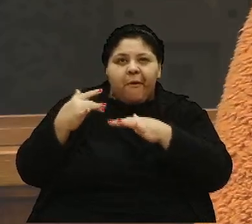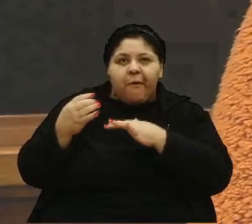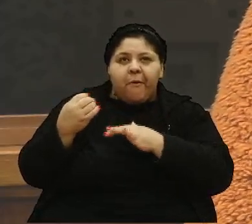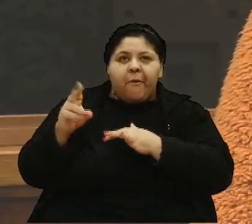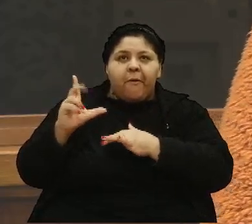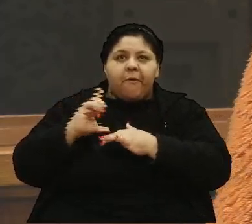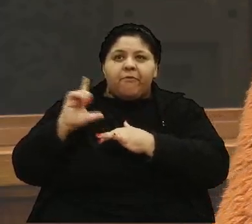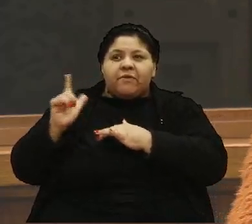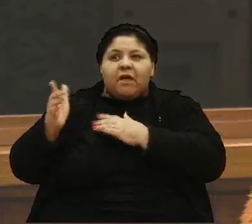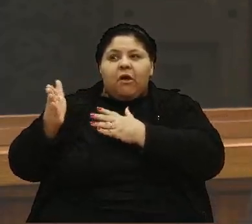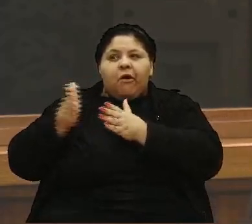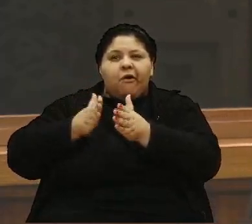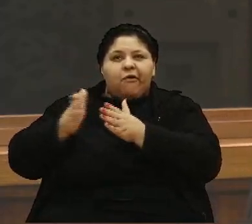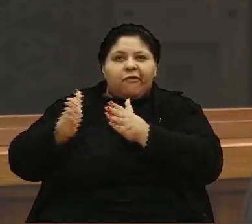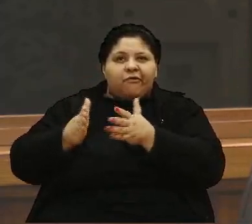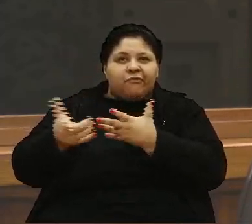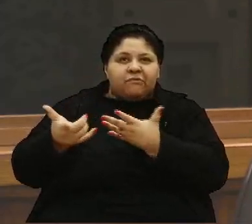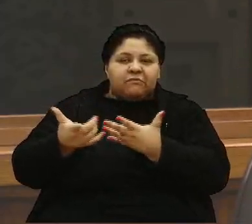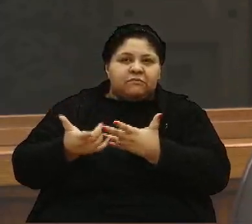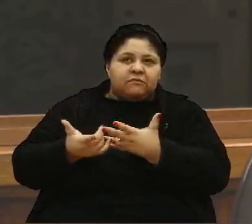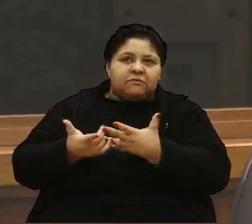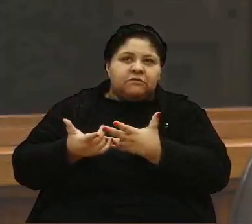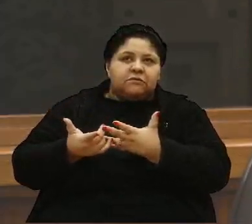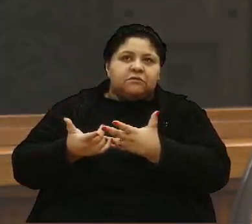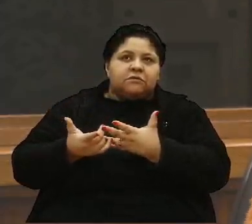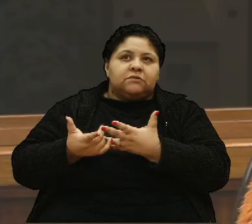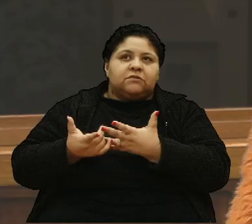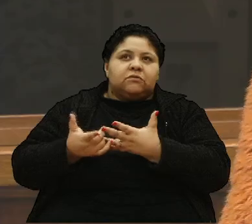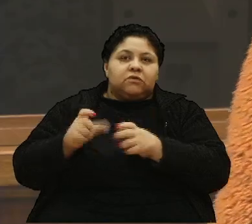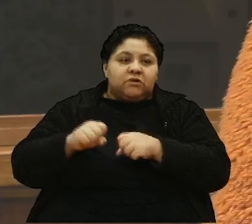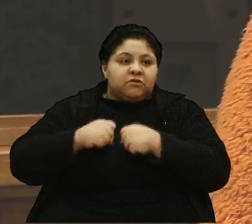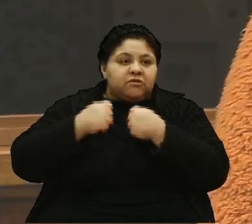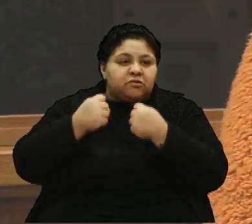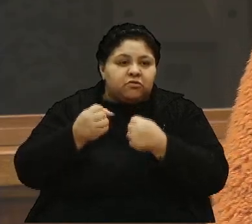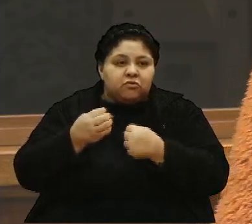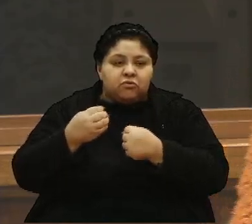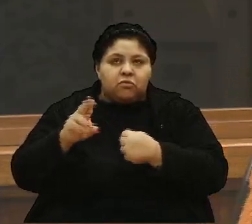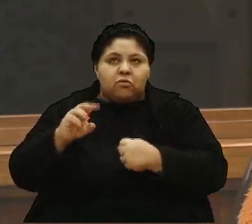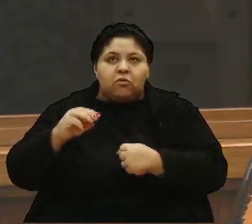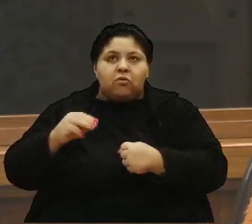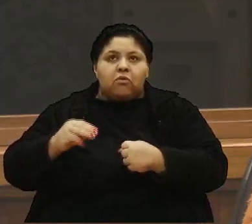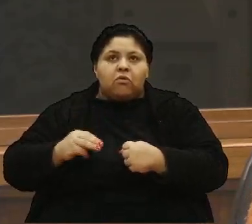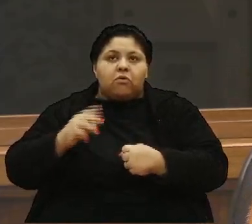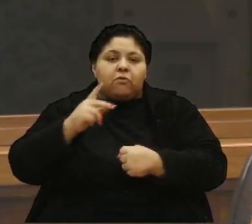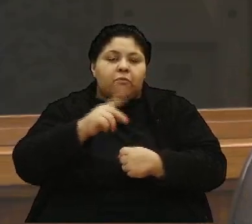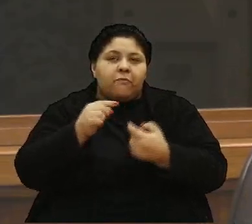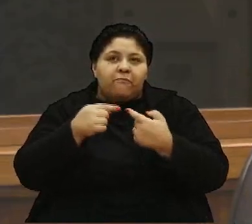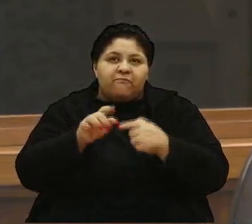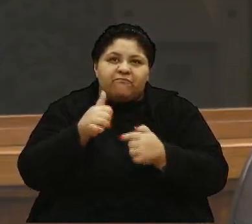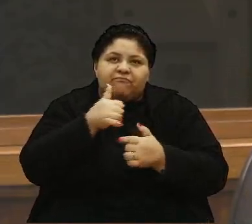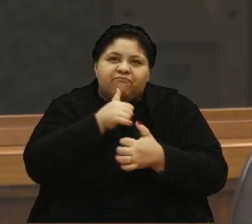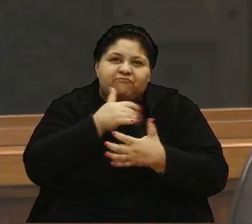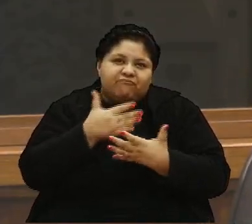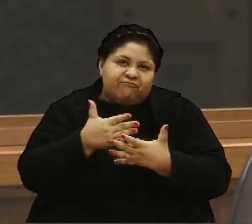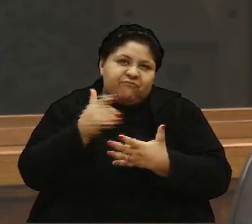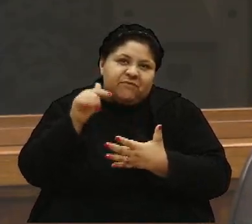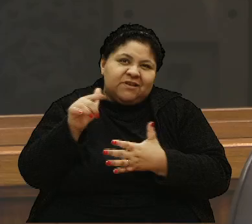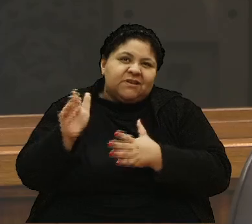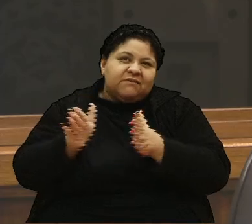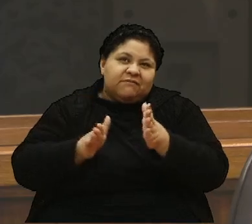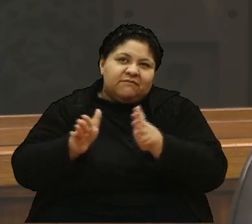algum acesso, acabam indo ou na Defensoria ou no Ministério Público, mas é lamentável, nessa